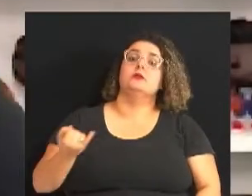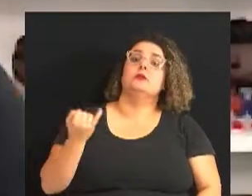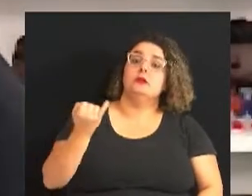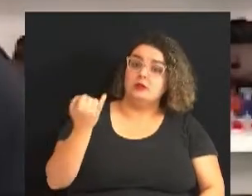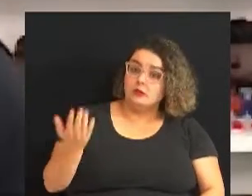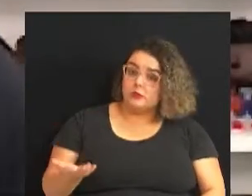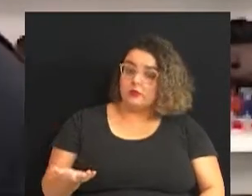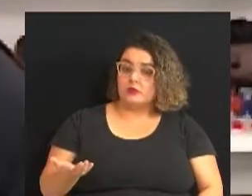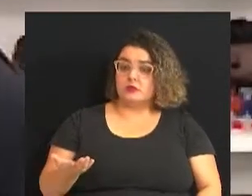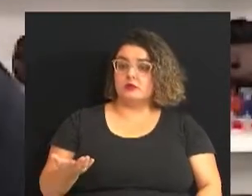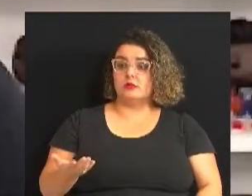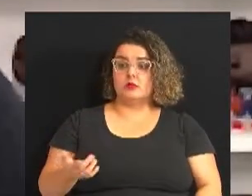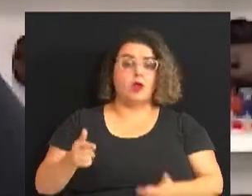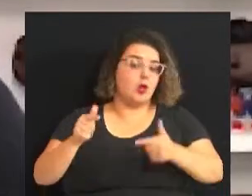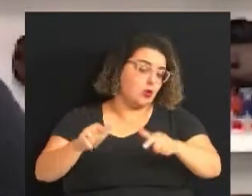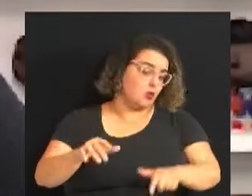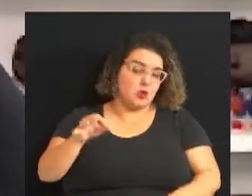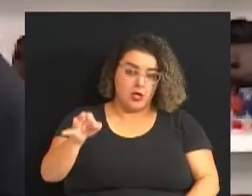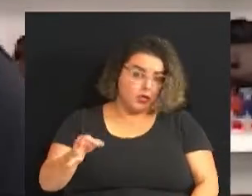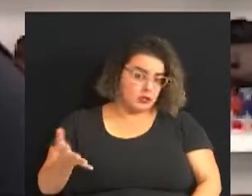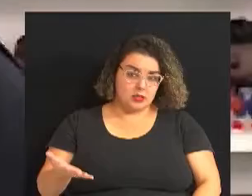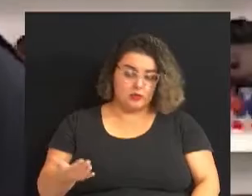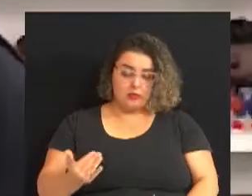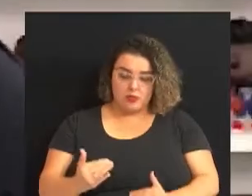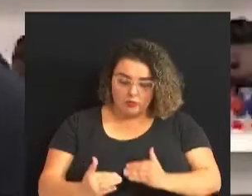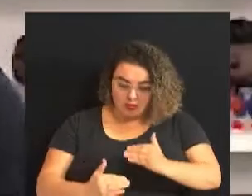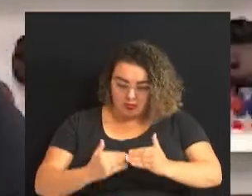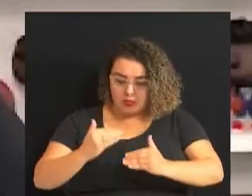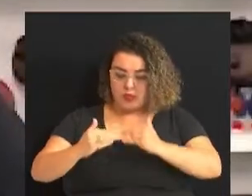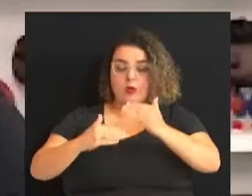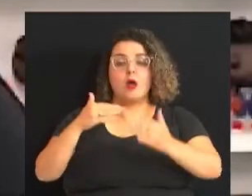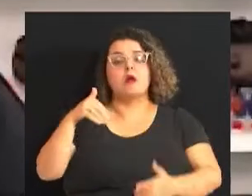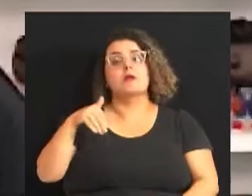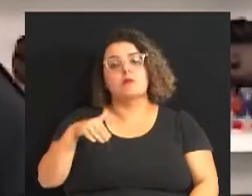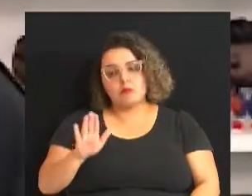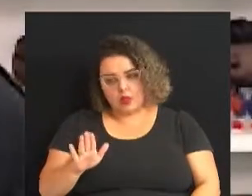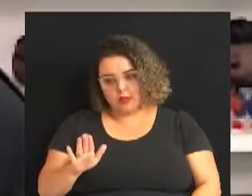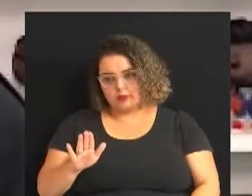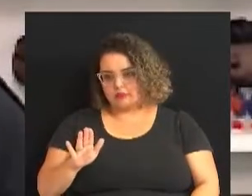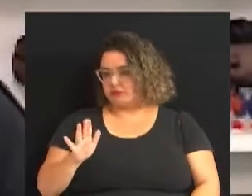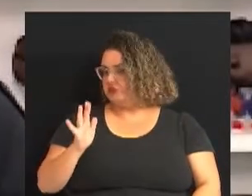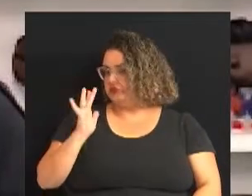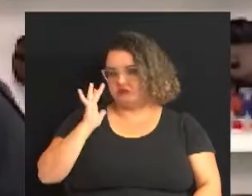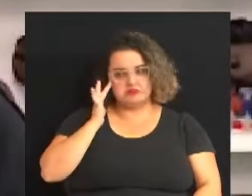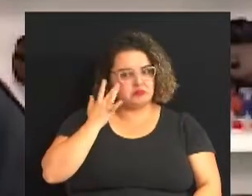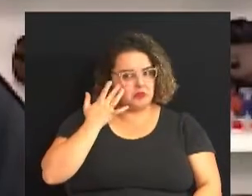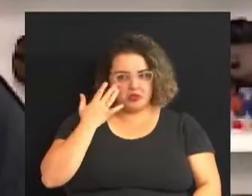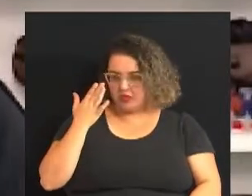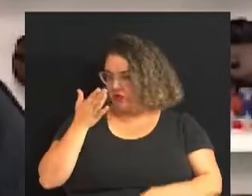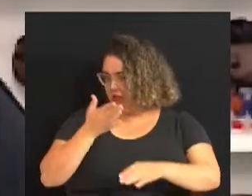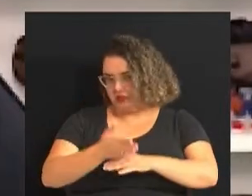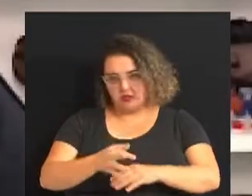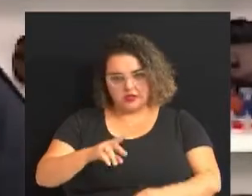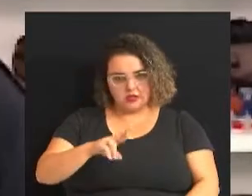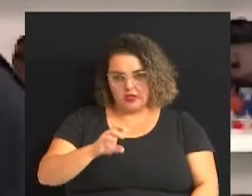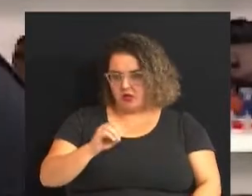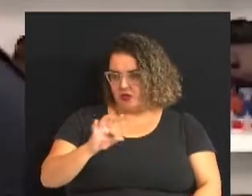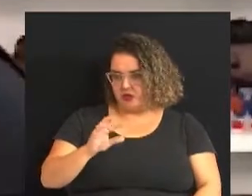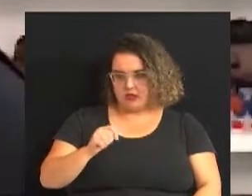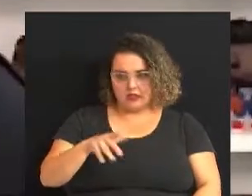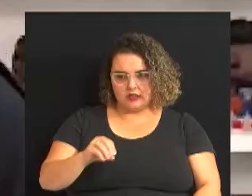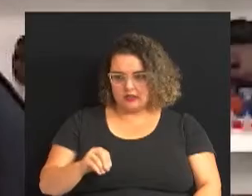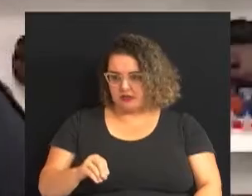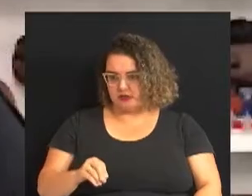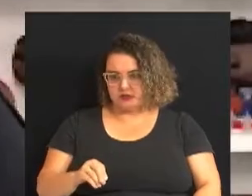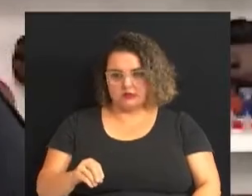Então ele está indo para um lugar certo, que vai desenvolvê-lo ainda mais. Eu não acho que ele vá fazer parte da rotação. Eu acho até que ele não